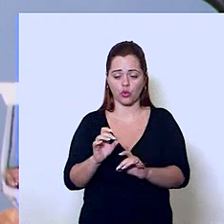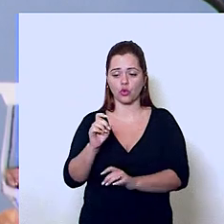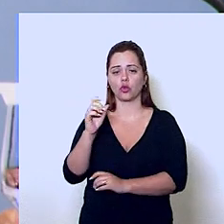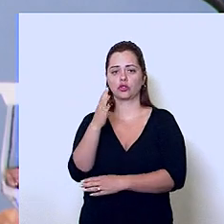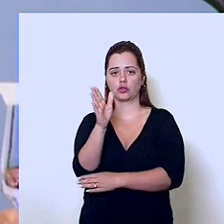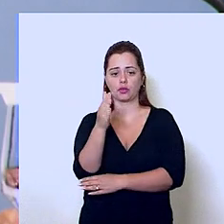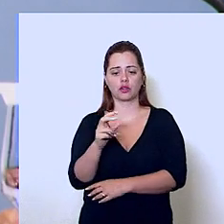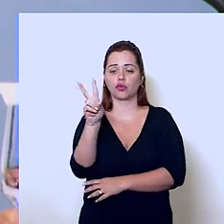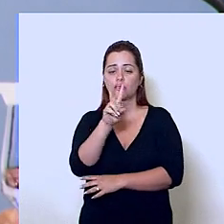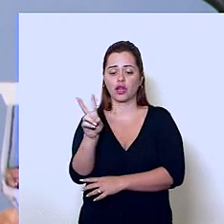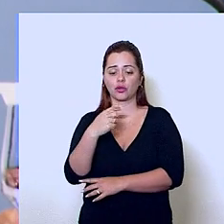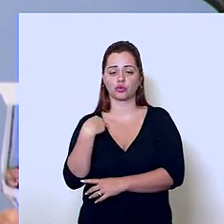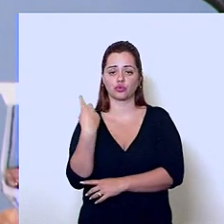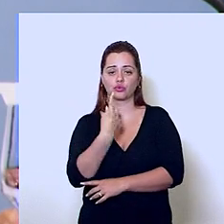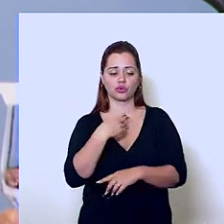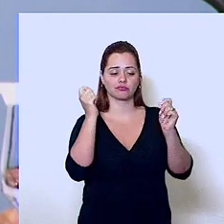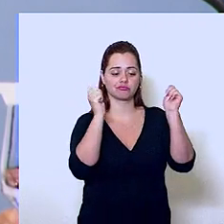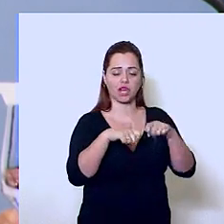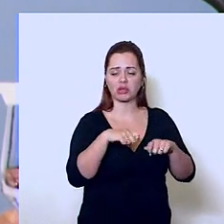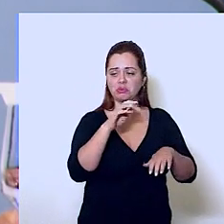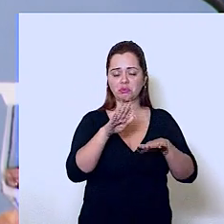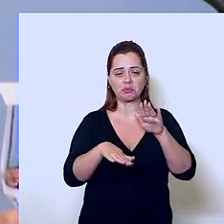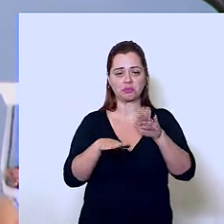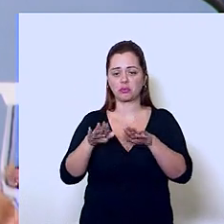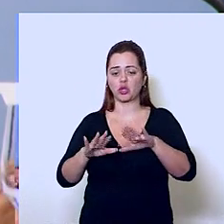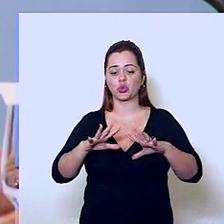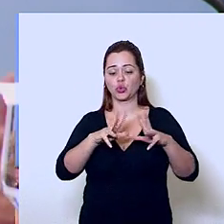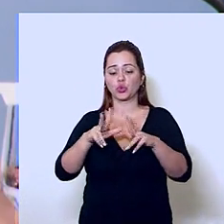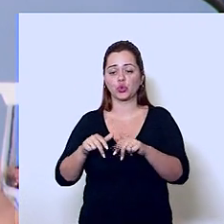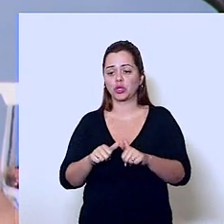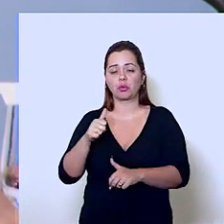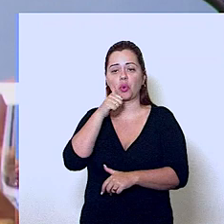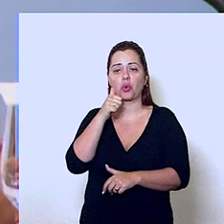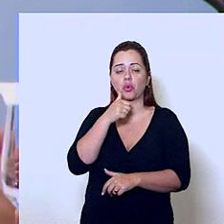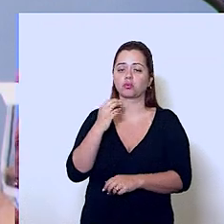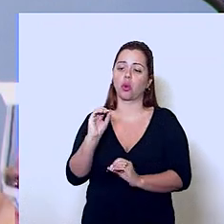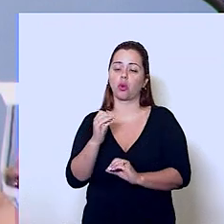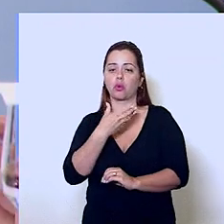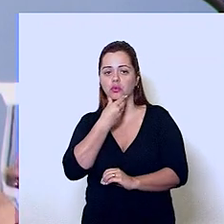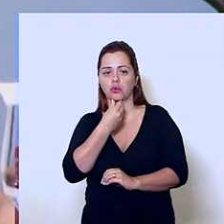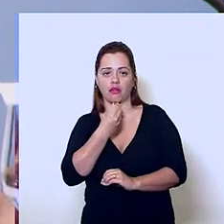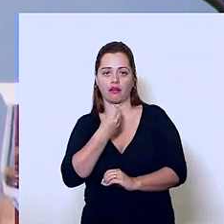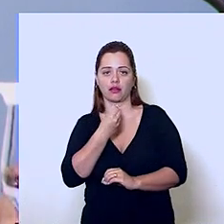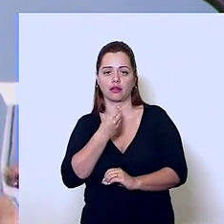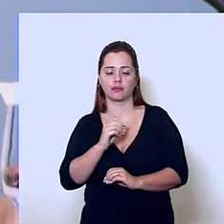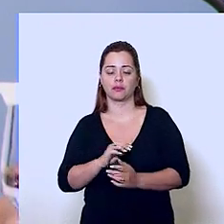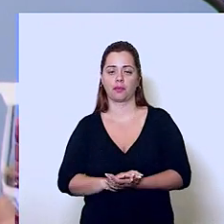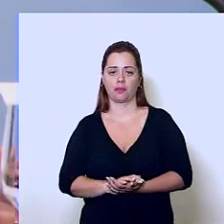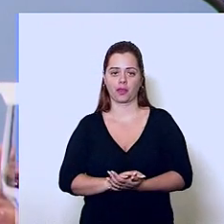capacidade independe totalmente do gênero. Não é que se defenda que seja por homem ou ser mulher, ser